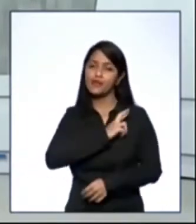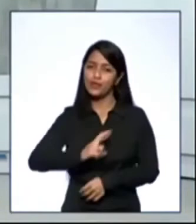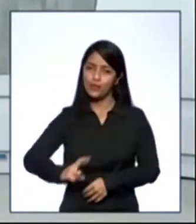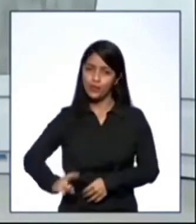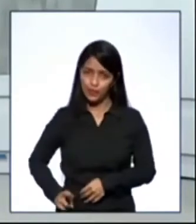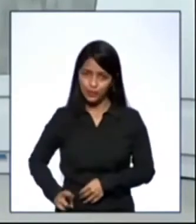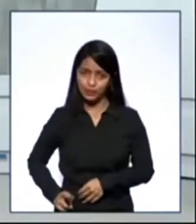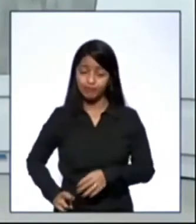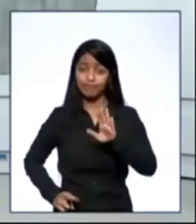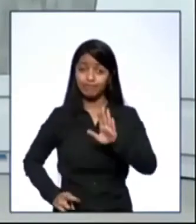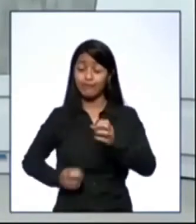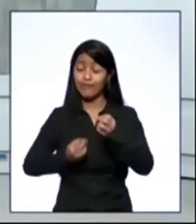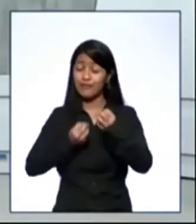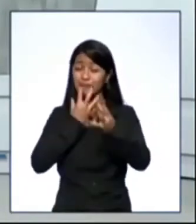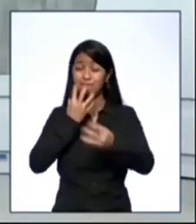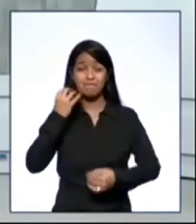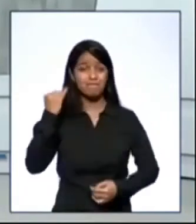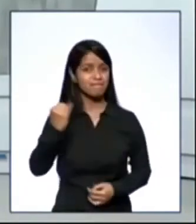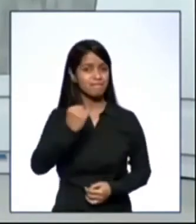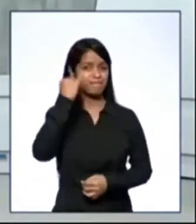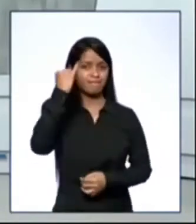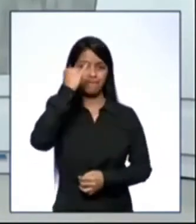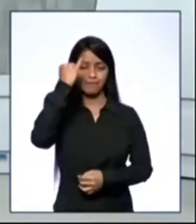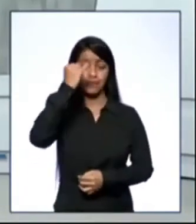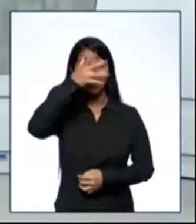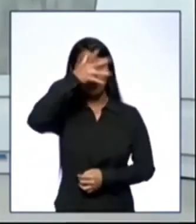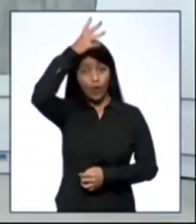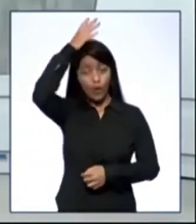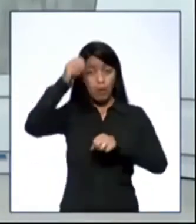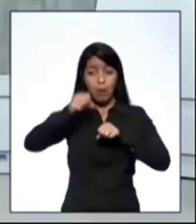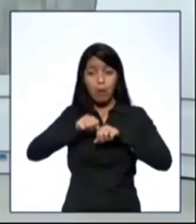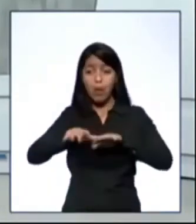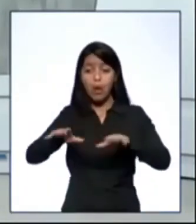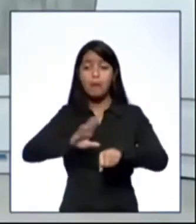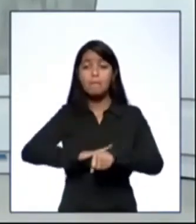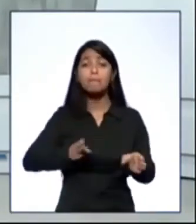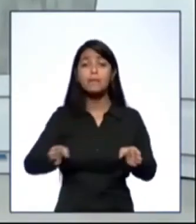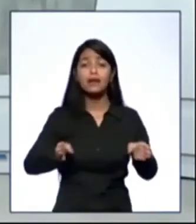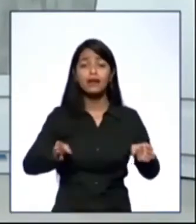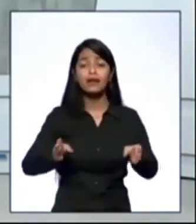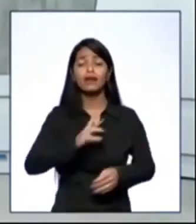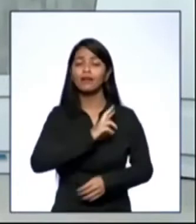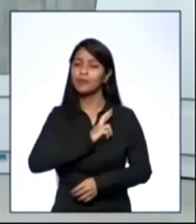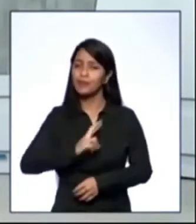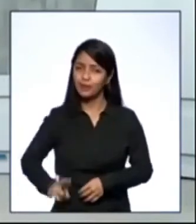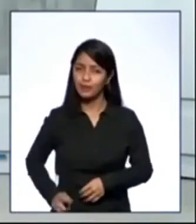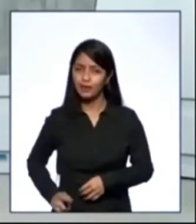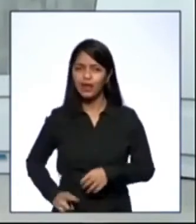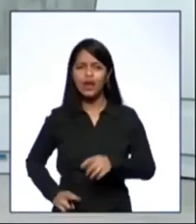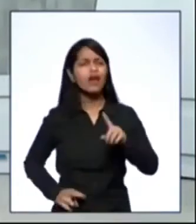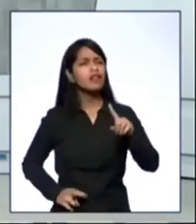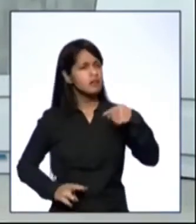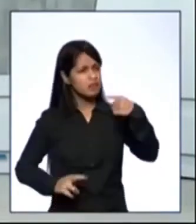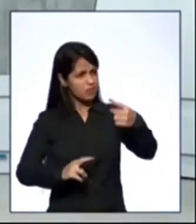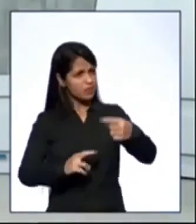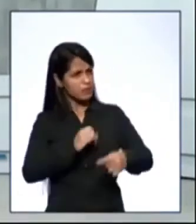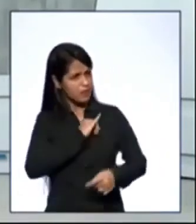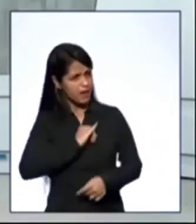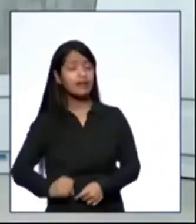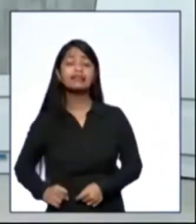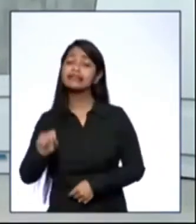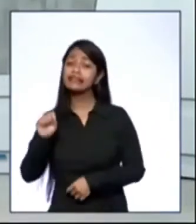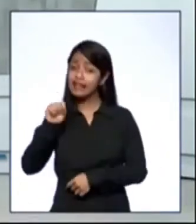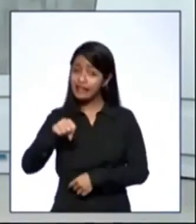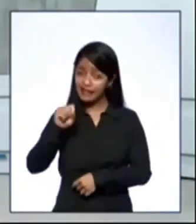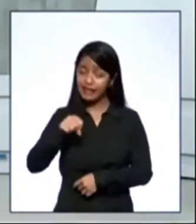informação e extremamente importante. O expansionismo romano é durante a República. Ô Gui, depois vem a fase do Império, né? Lembra disso? Depois da República vem o Império. Vem o